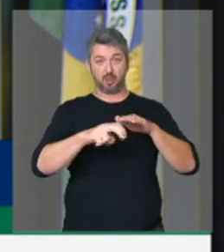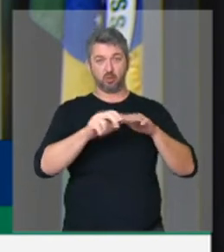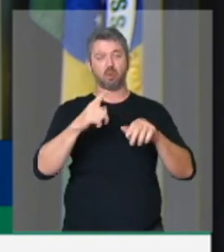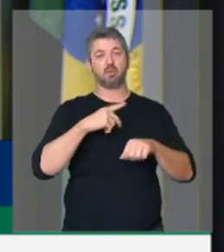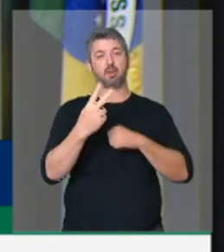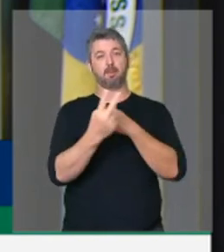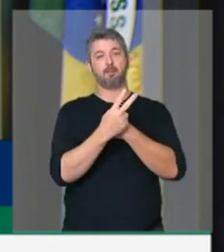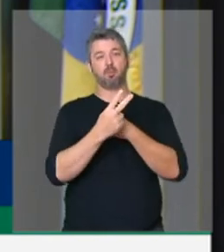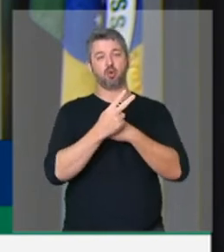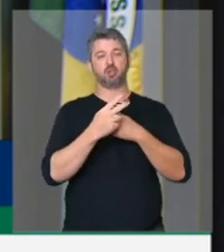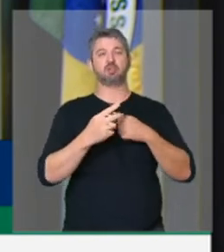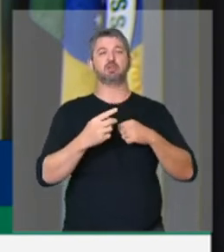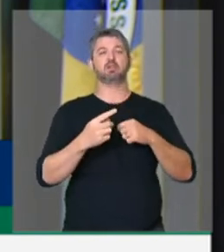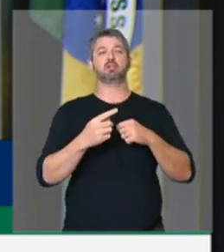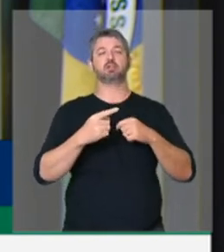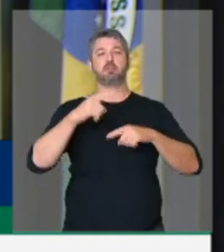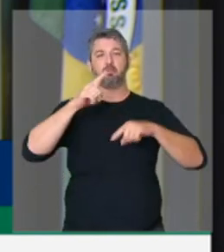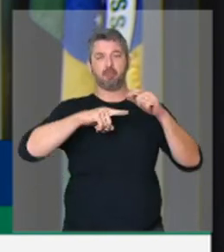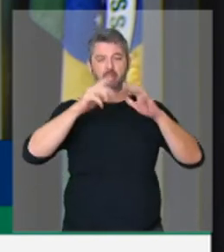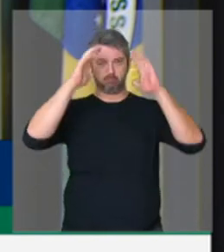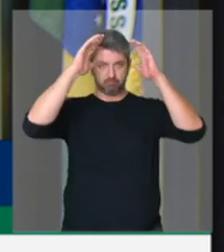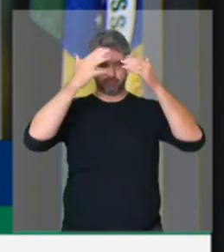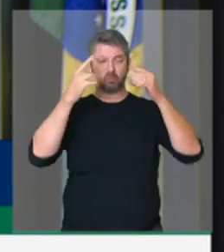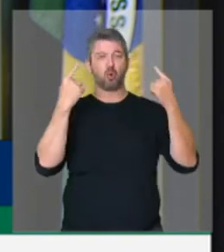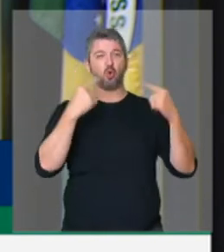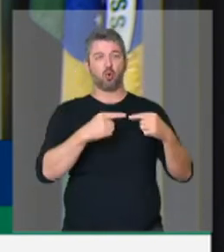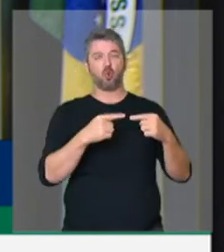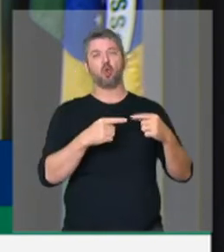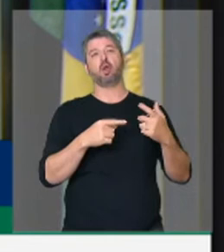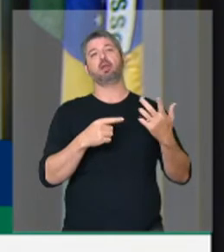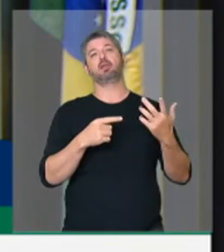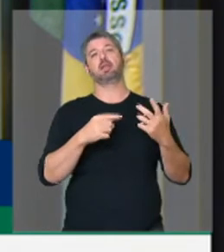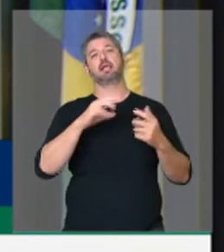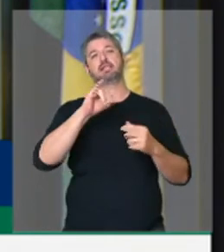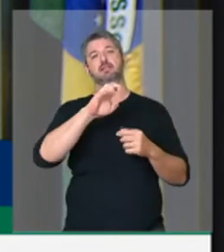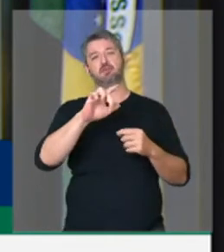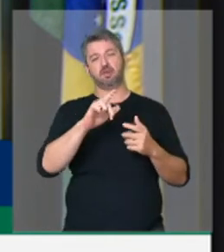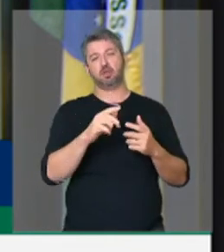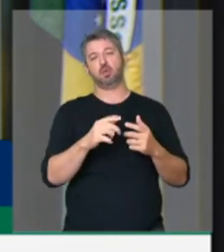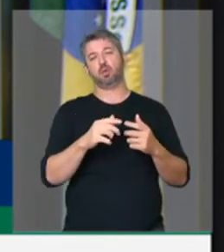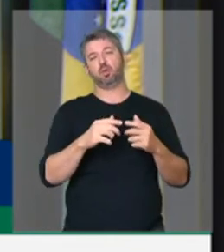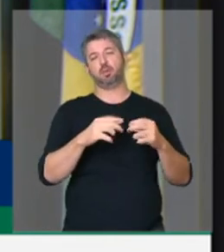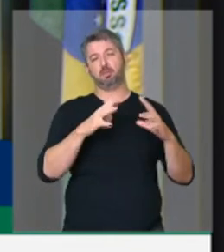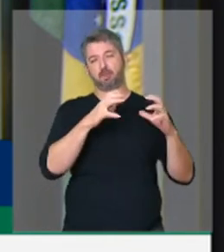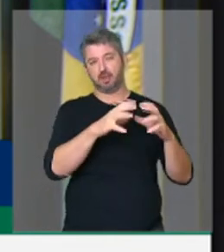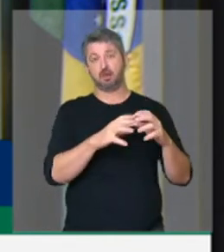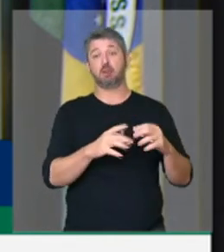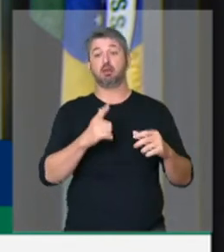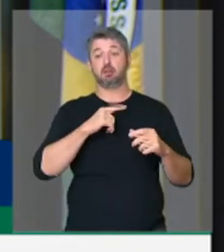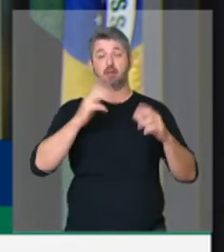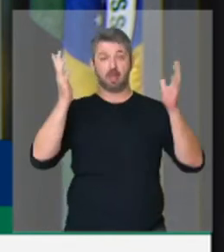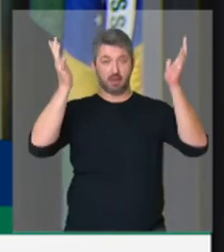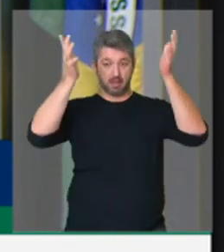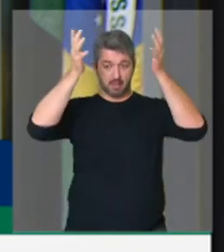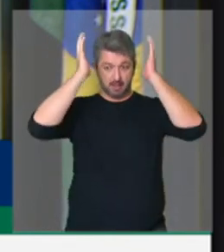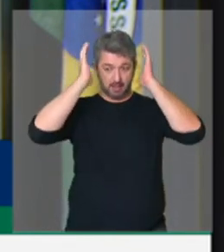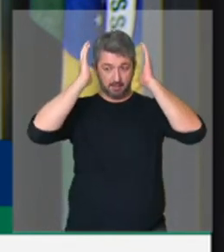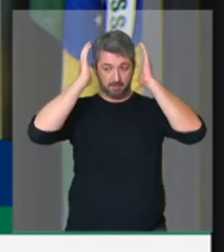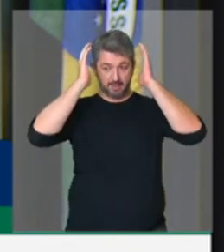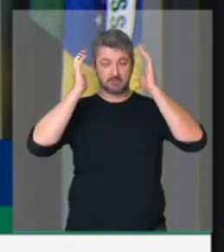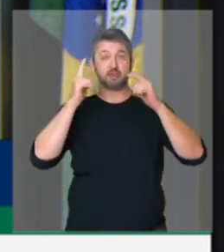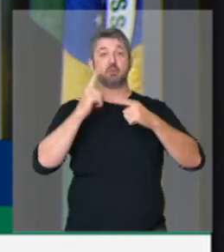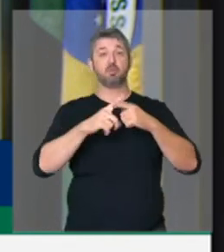com equipamentos contra distúrbios civis e ele utilizava um capacete, porque a